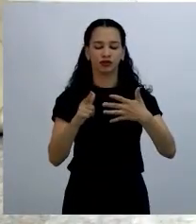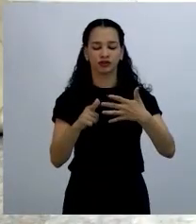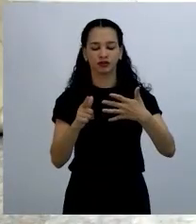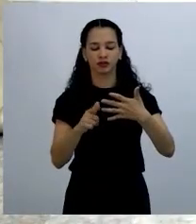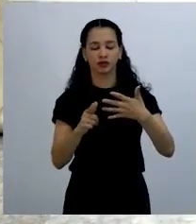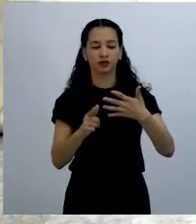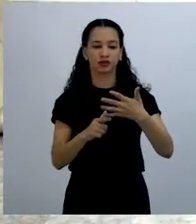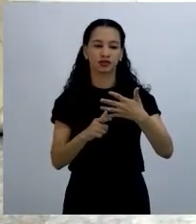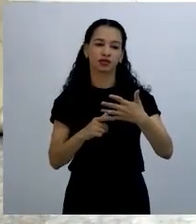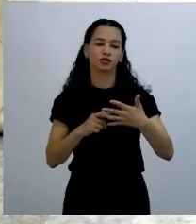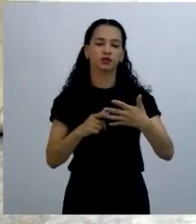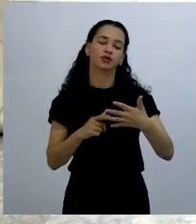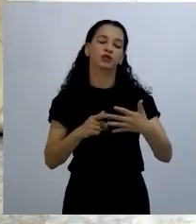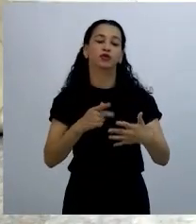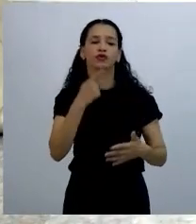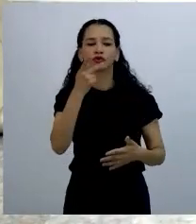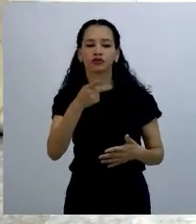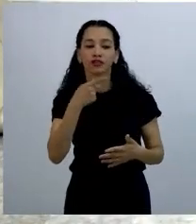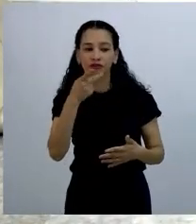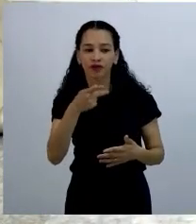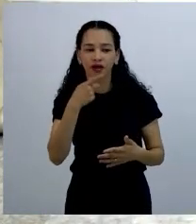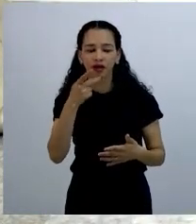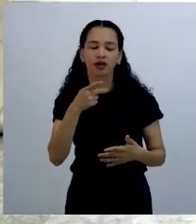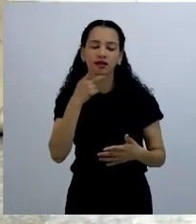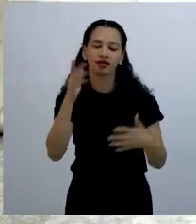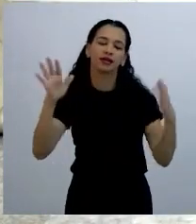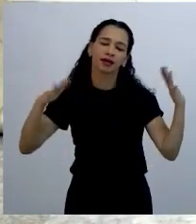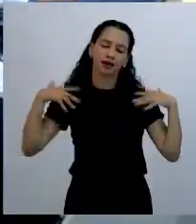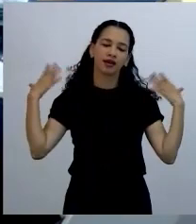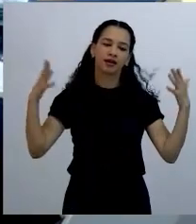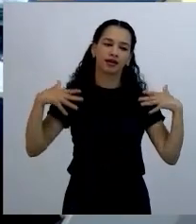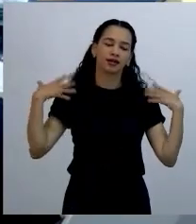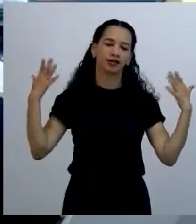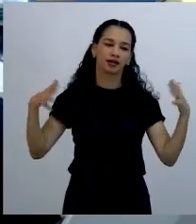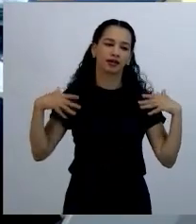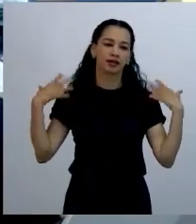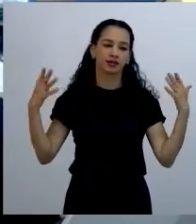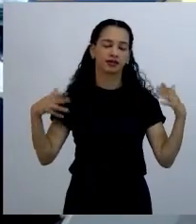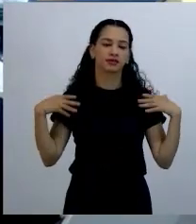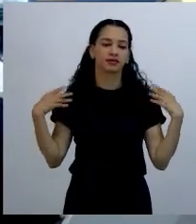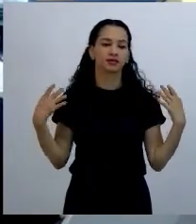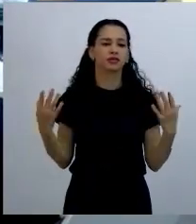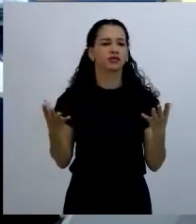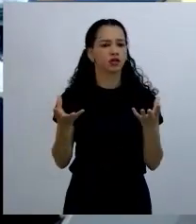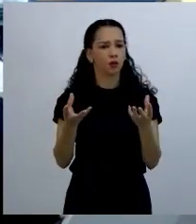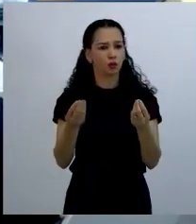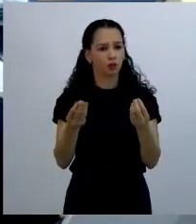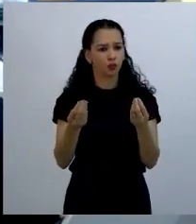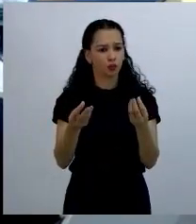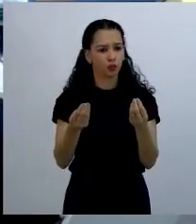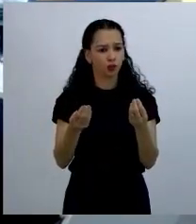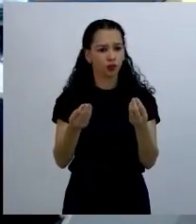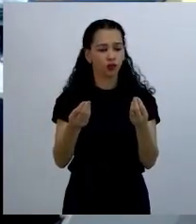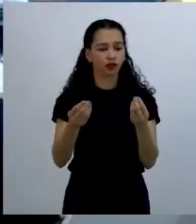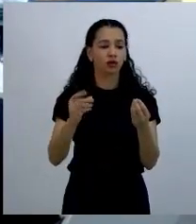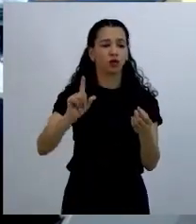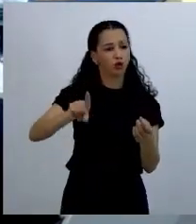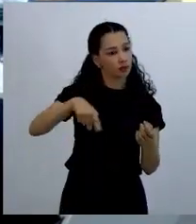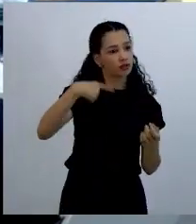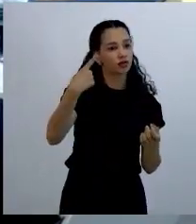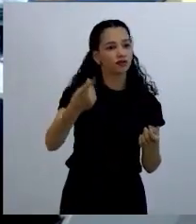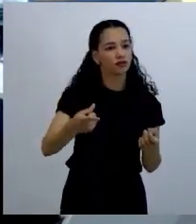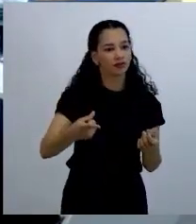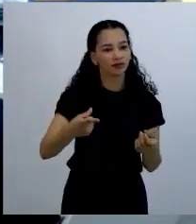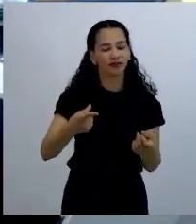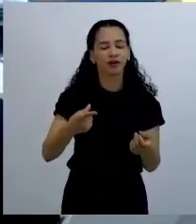cinco são 16 E aí um outro disse mas não são somente 16 porque as palavras semelhantes que